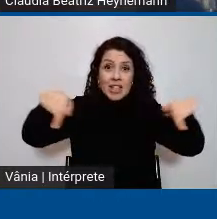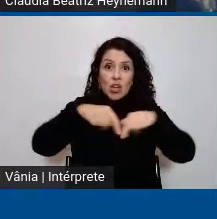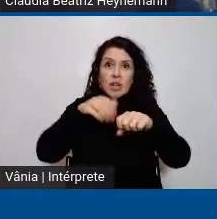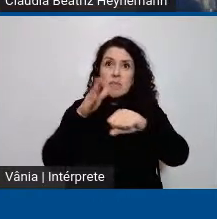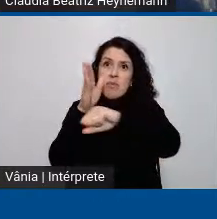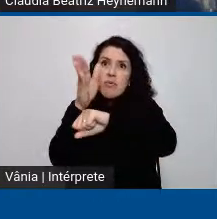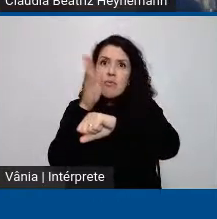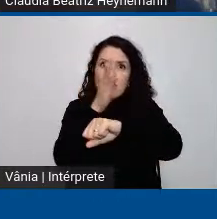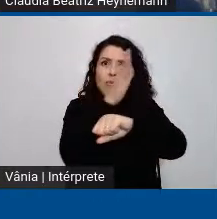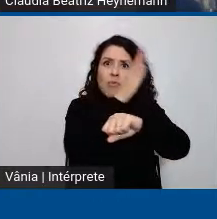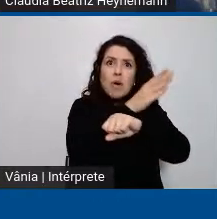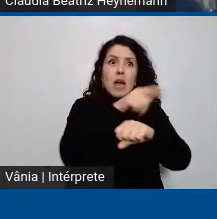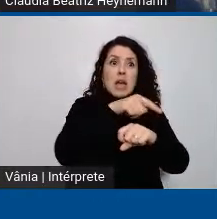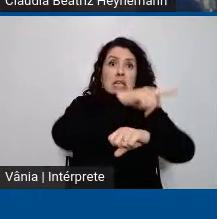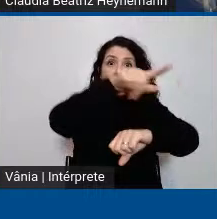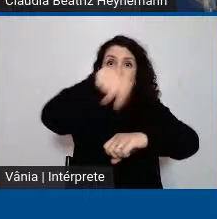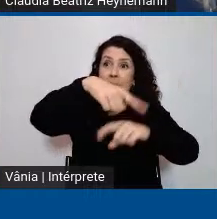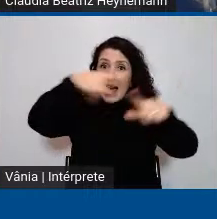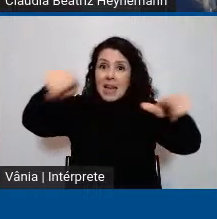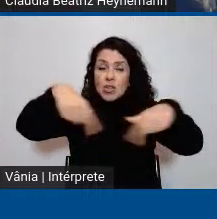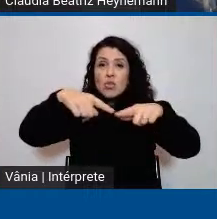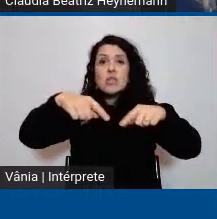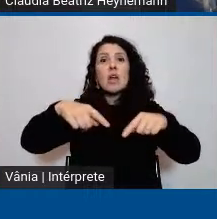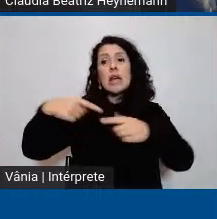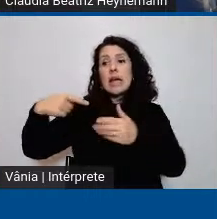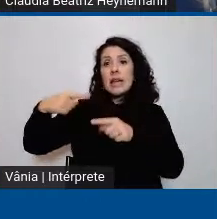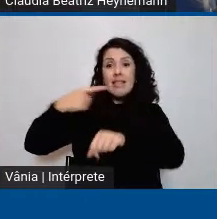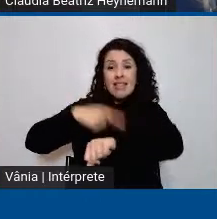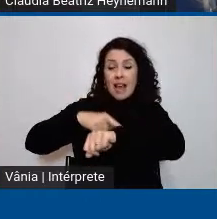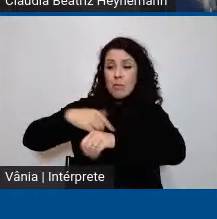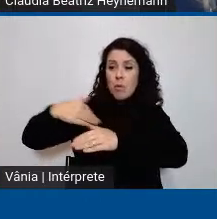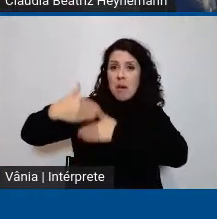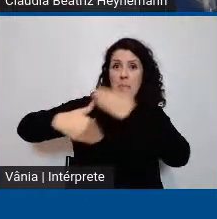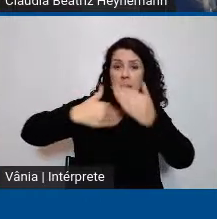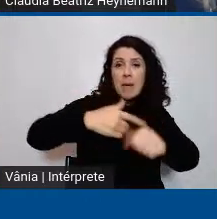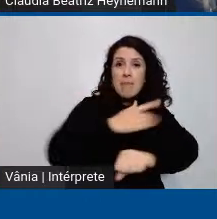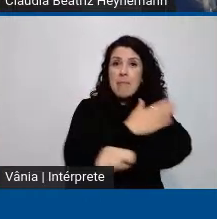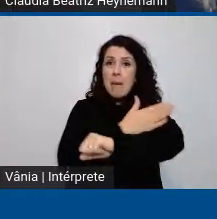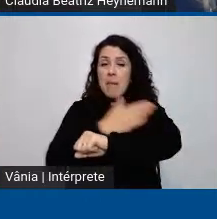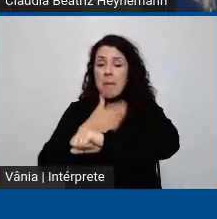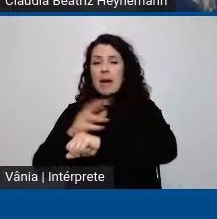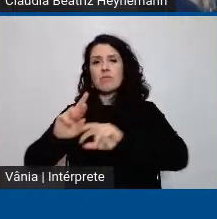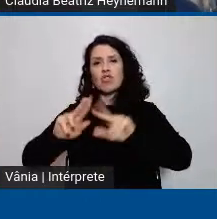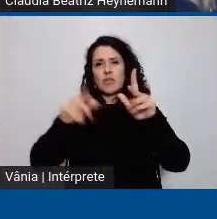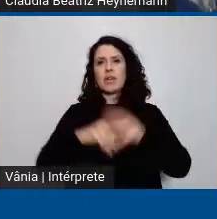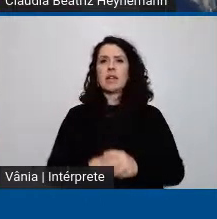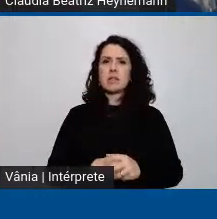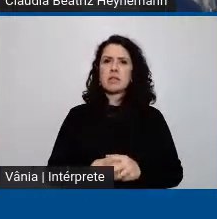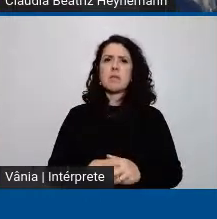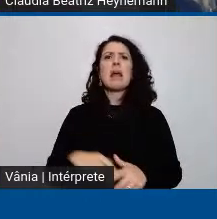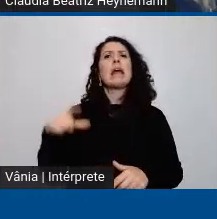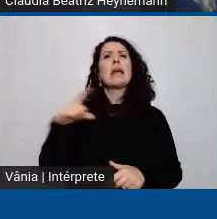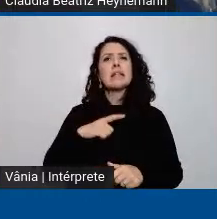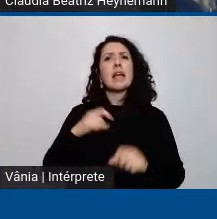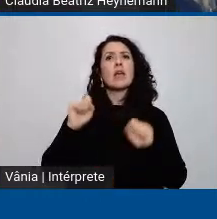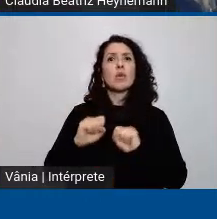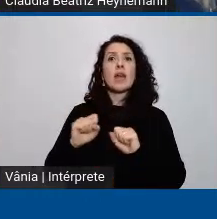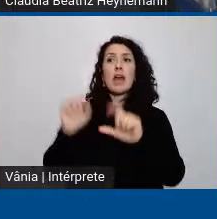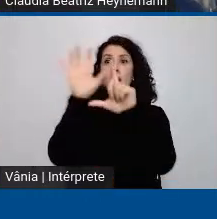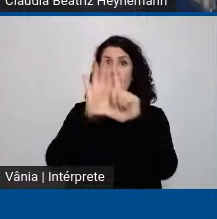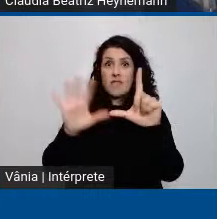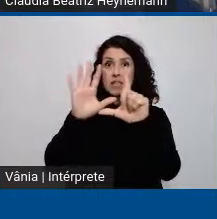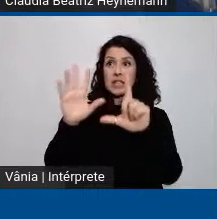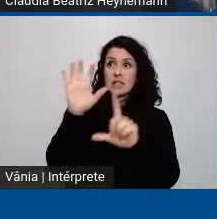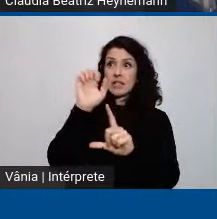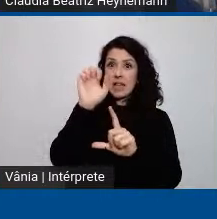nas diferentes temporalidades. Ferrez produz vistas da Europa, identificadas como Coleção Marco Ferrez, na